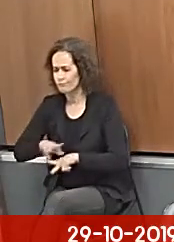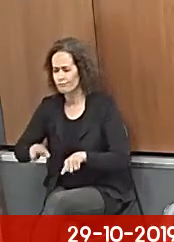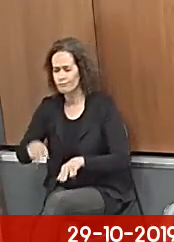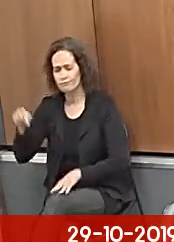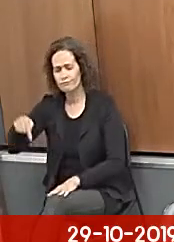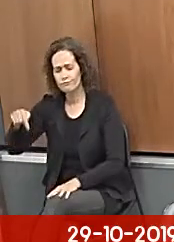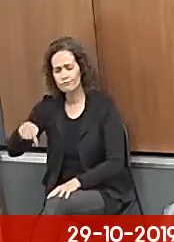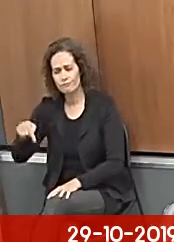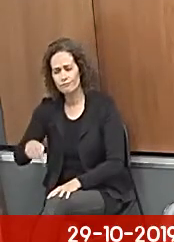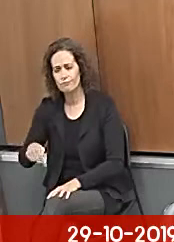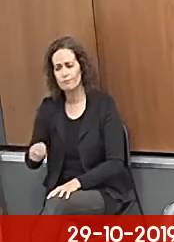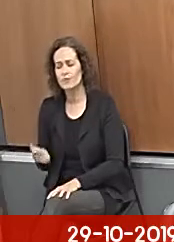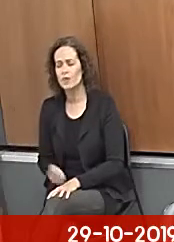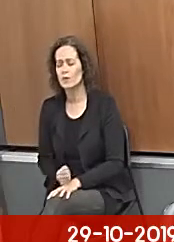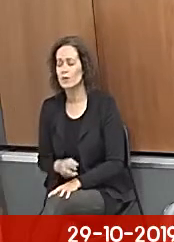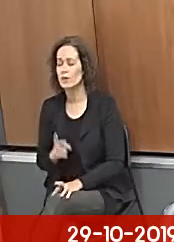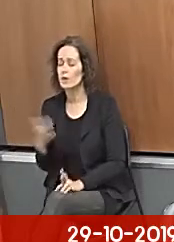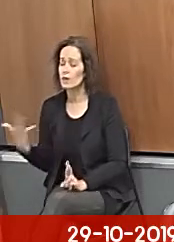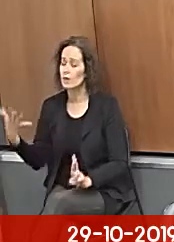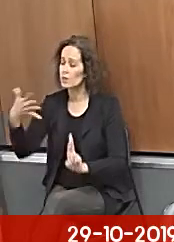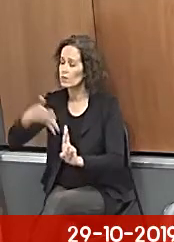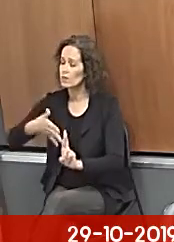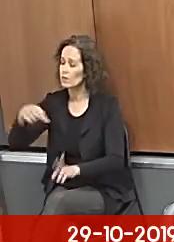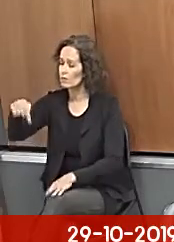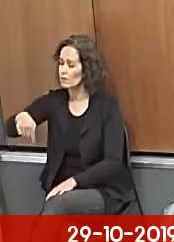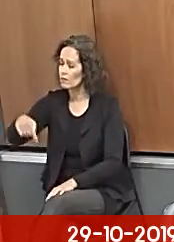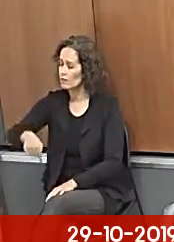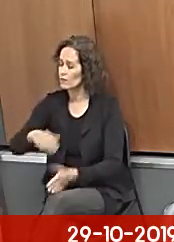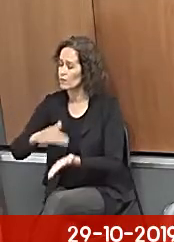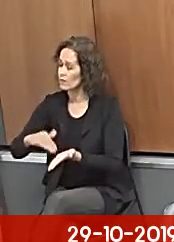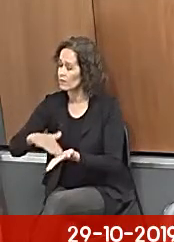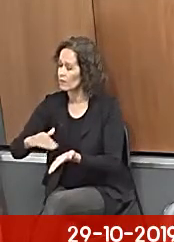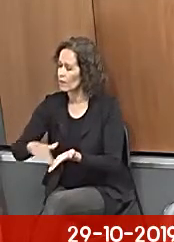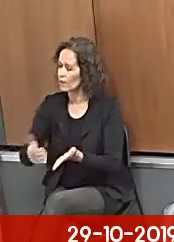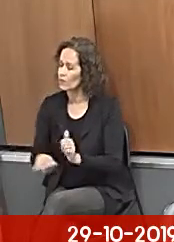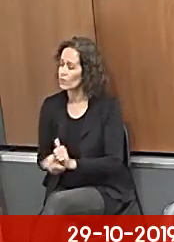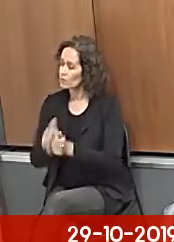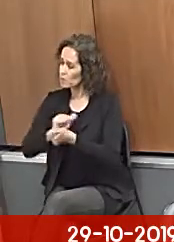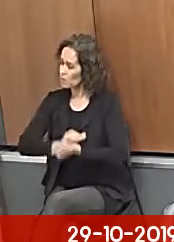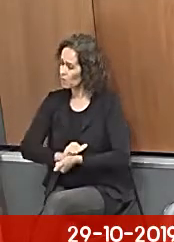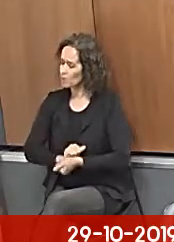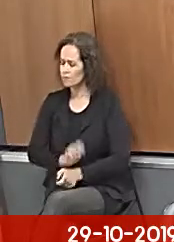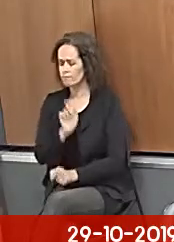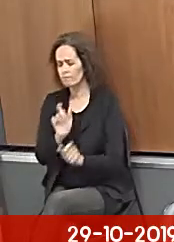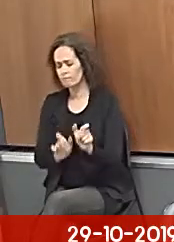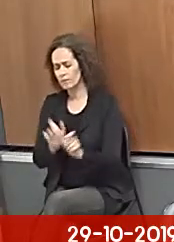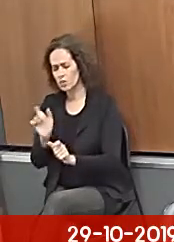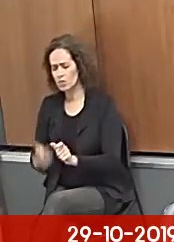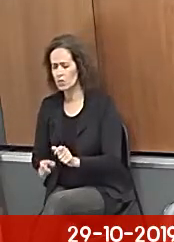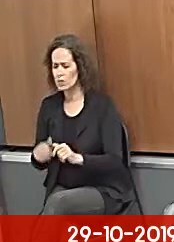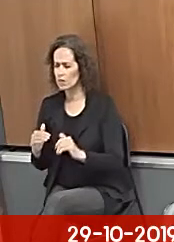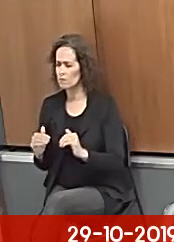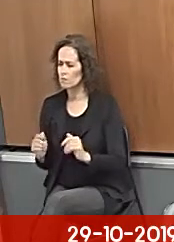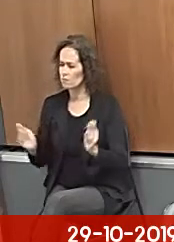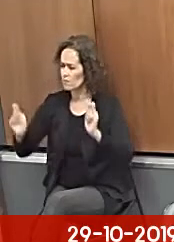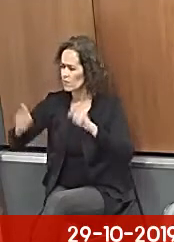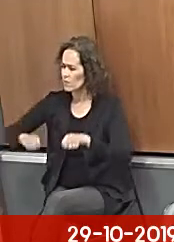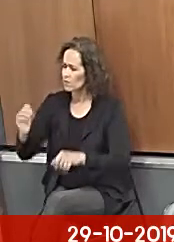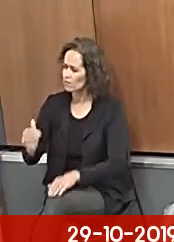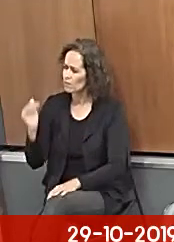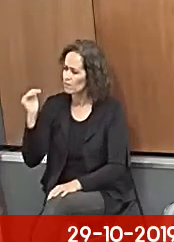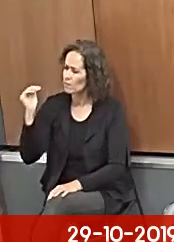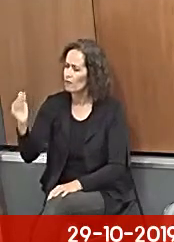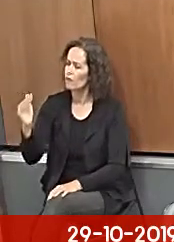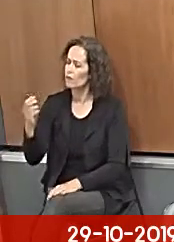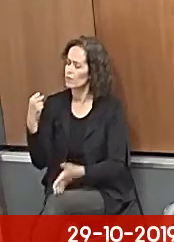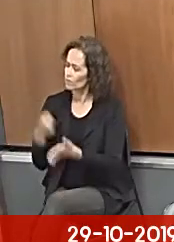eles estão em nome do secretário do esporte, eles são pessoas altamente capacitadas, né? São pessoas que têm batalhando muito